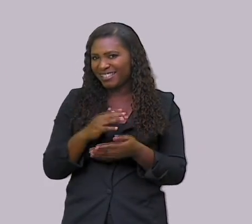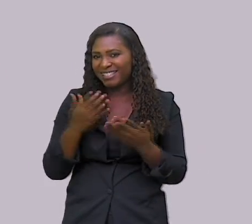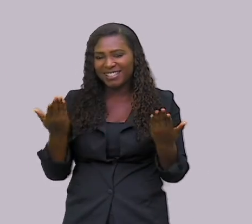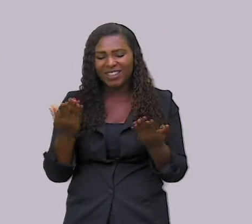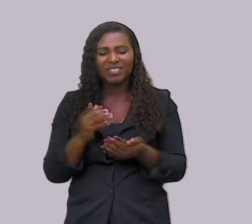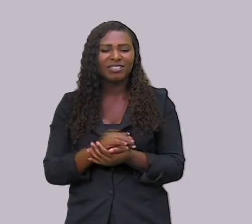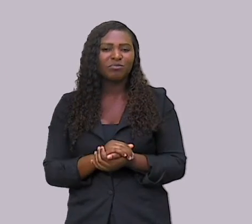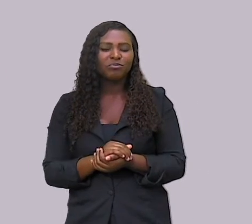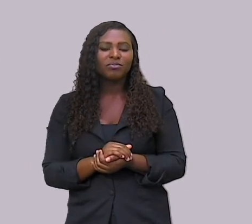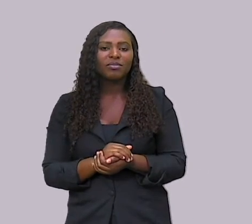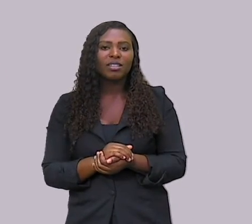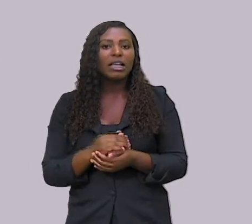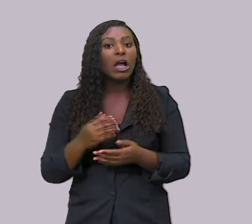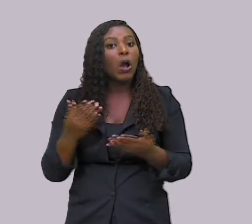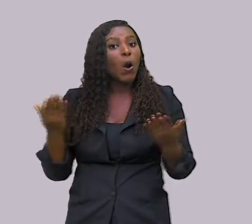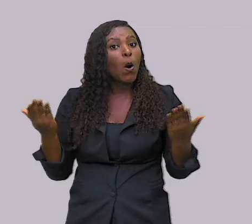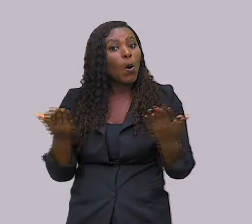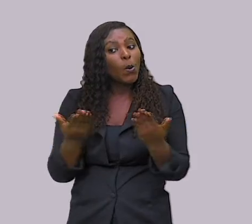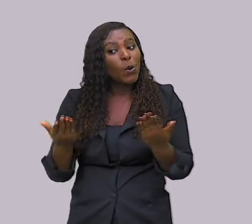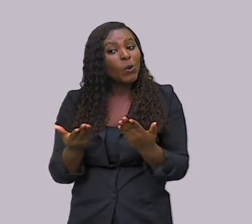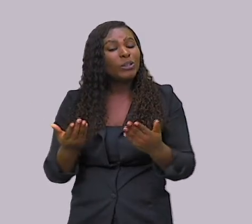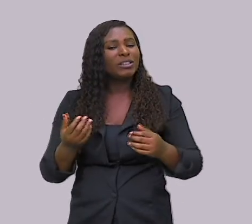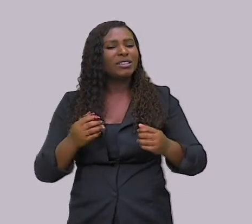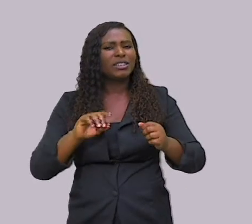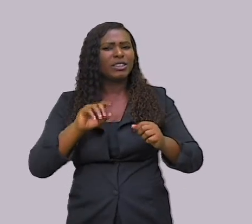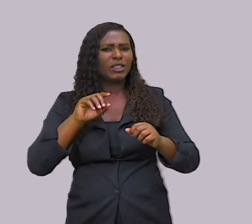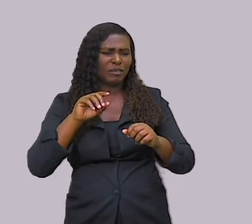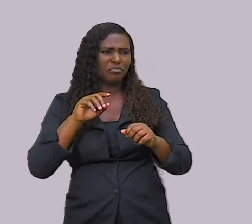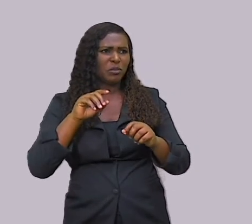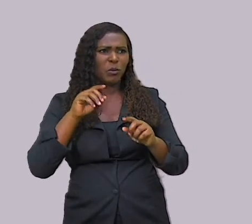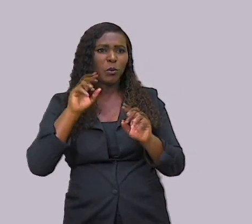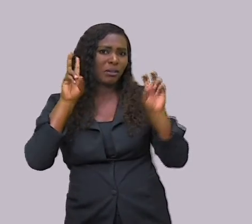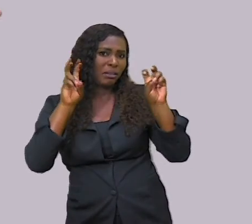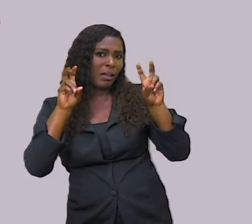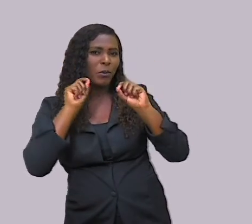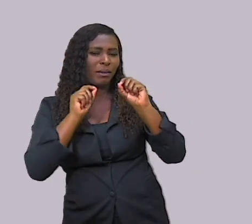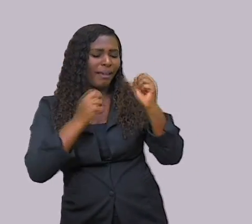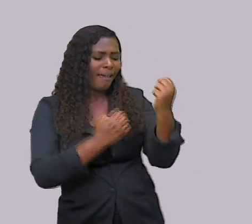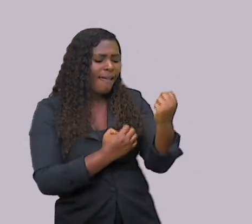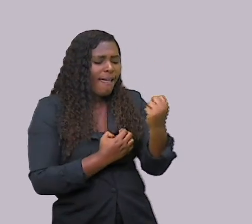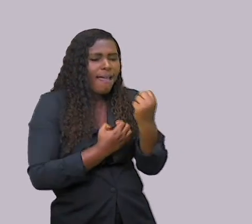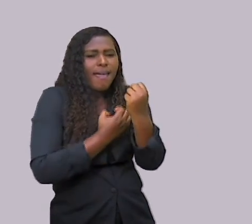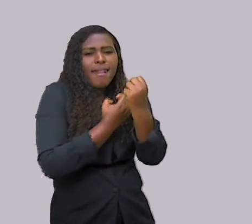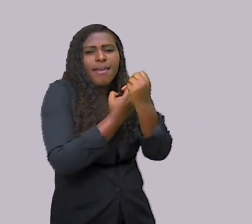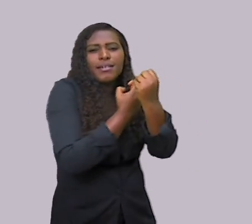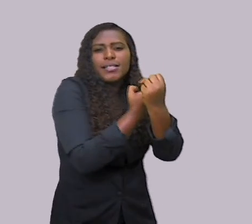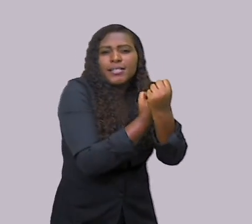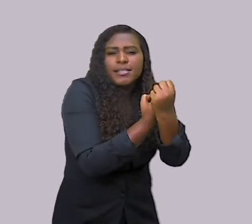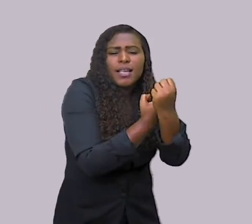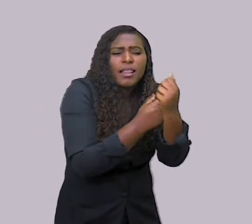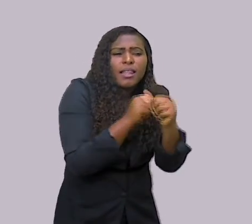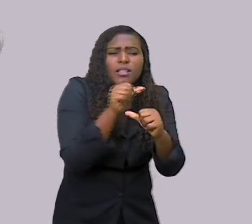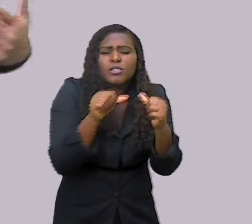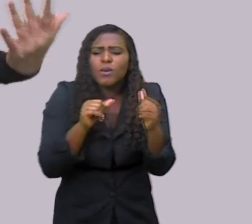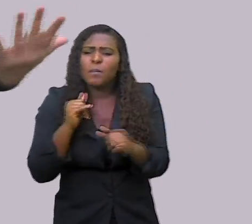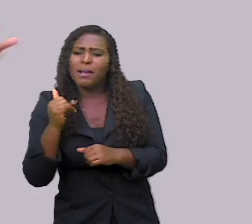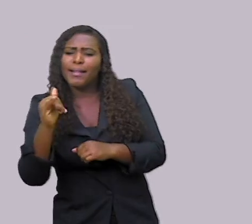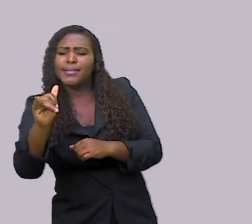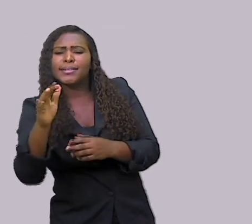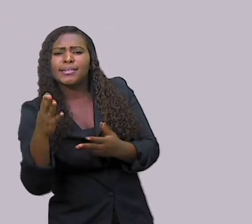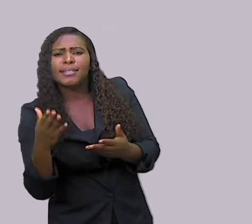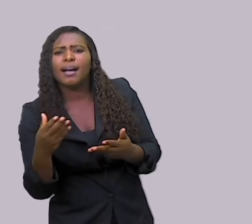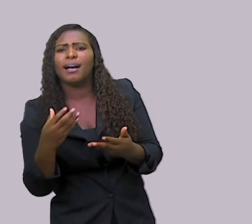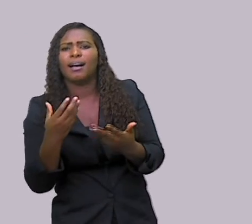falou um pouquinho de como essas energias se dão, não é mesmo? Os tipos de energia, como que eles